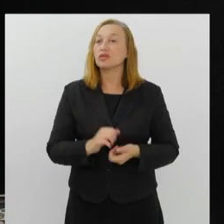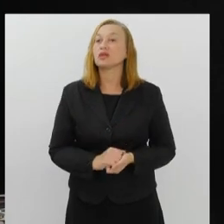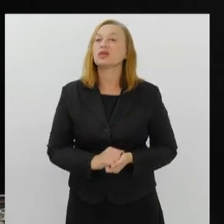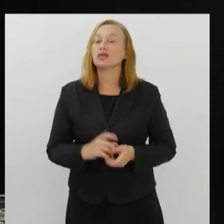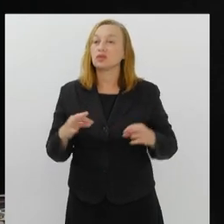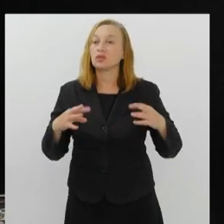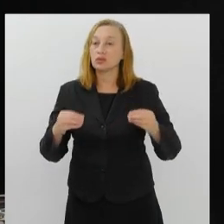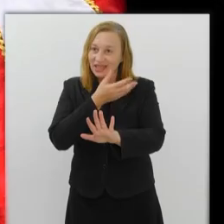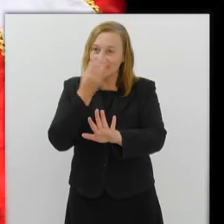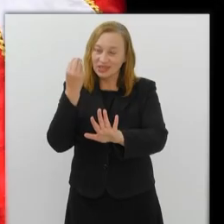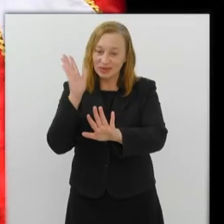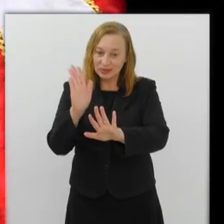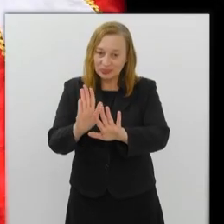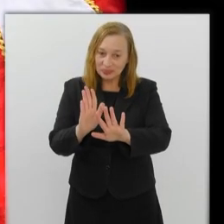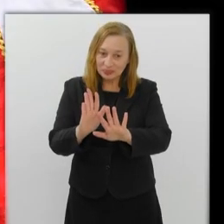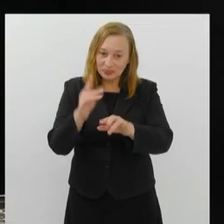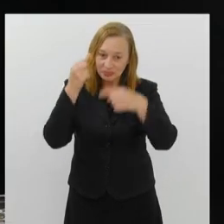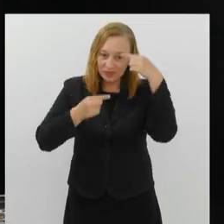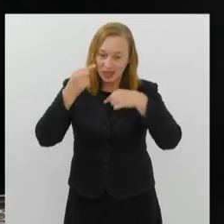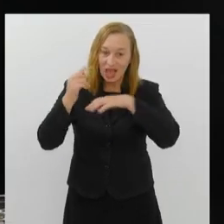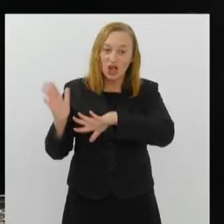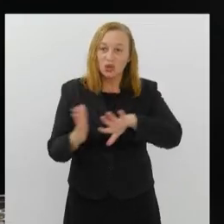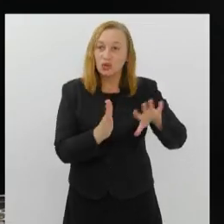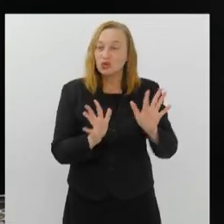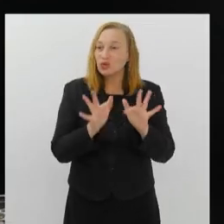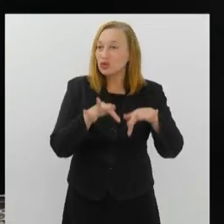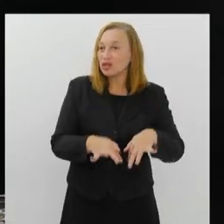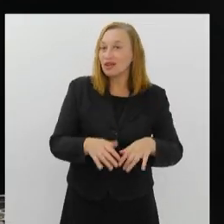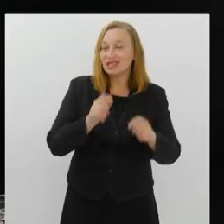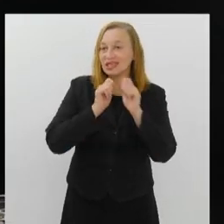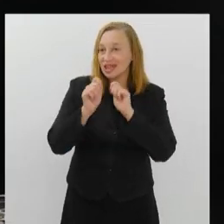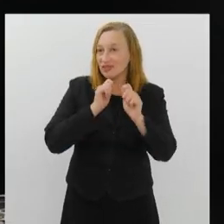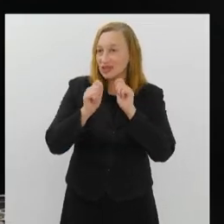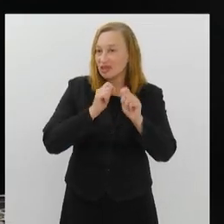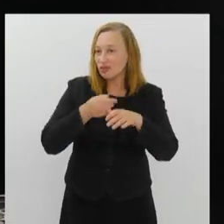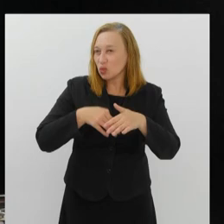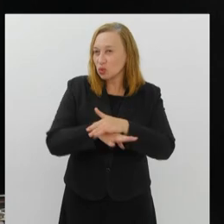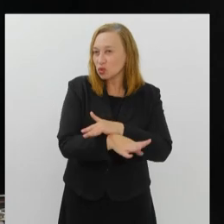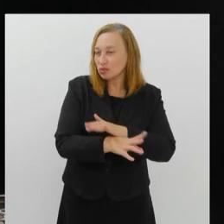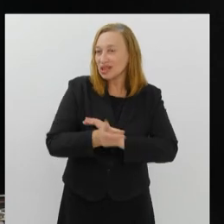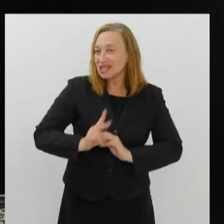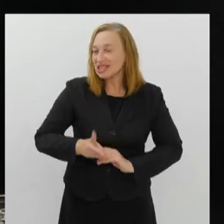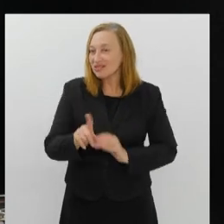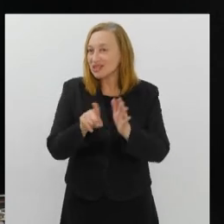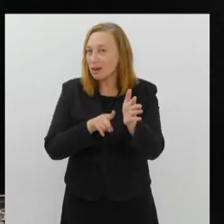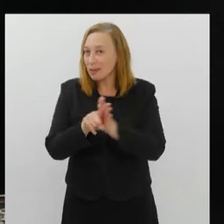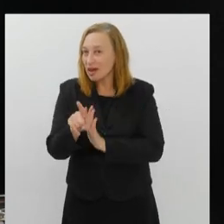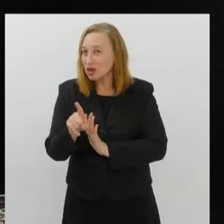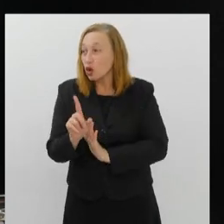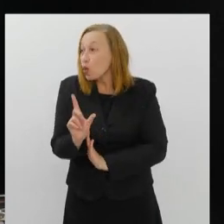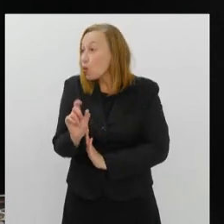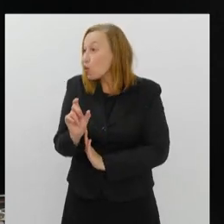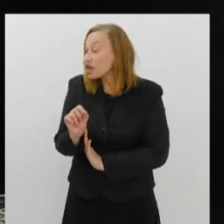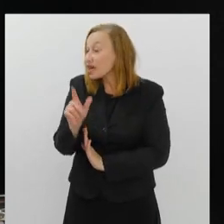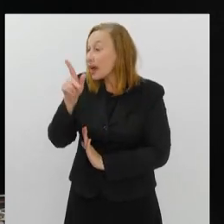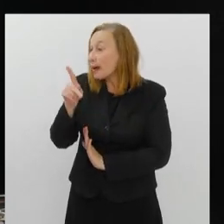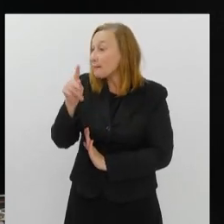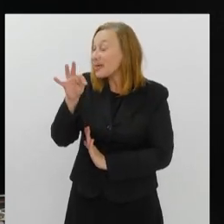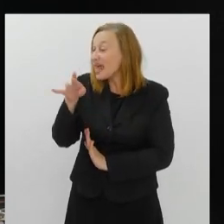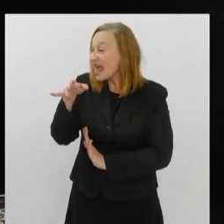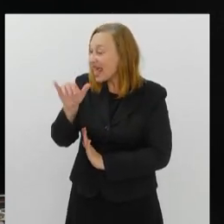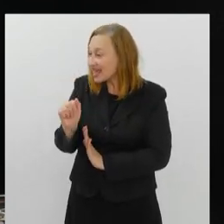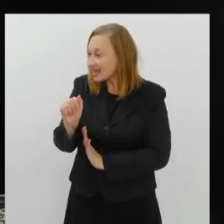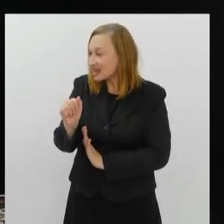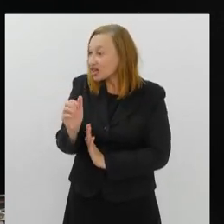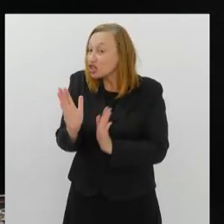Todos concentrados nisso. Ô, Pietra, no final das nossas entrevistas, eu costumo sempre fazer uma pergunta que é: o que a Pietra